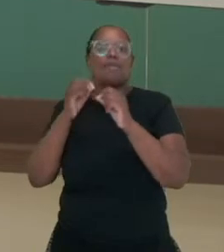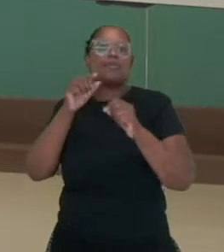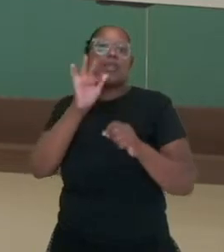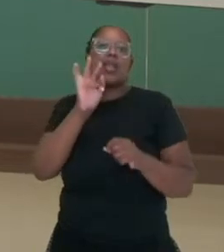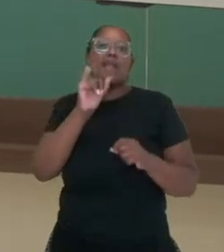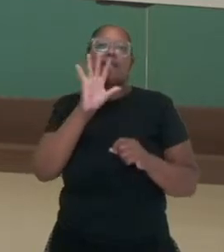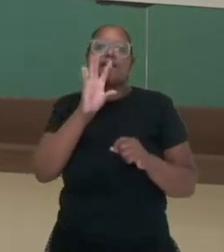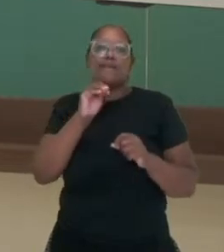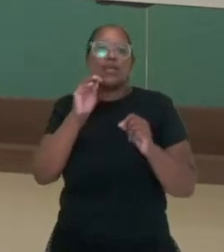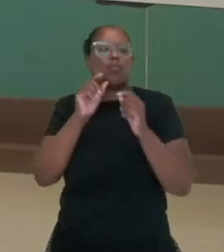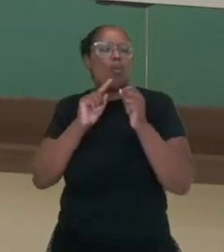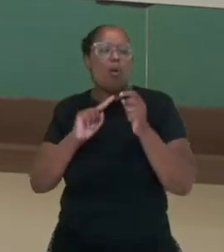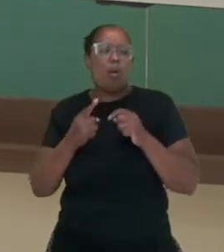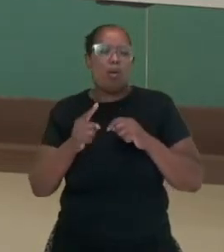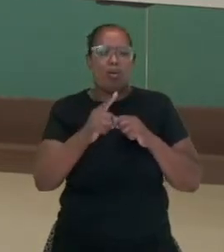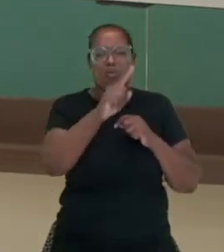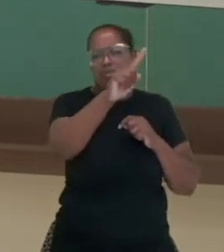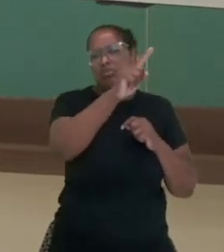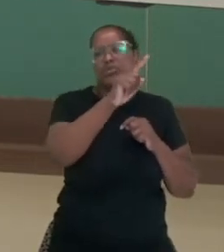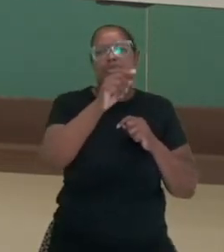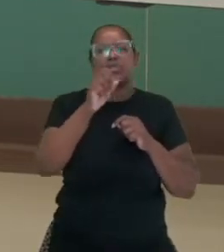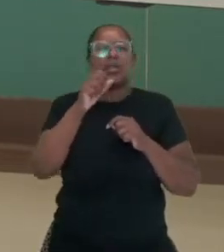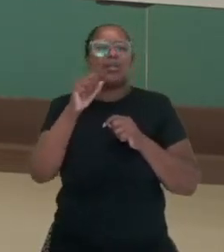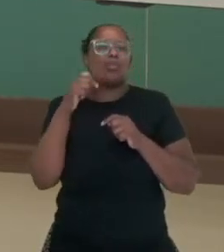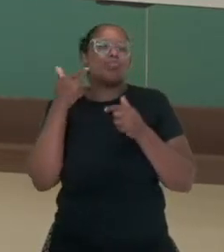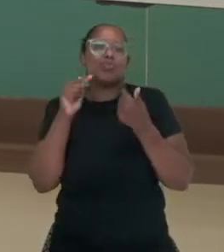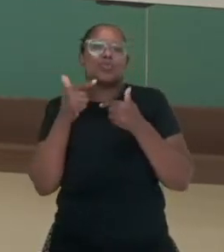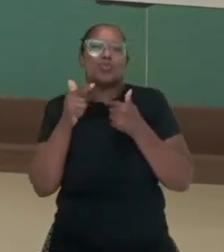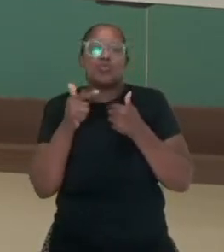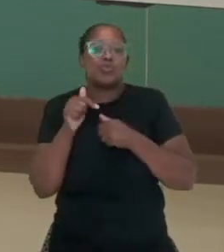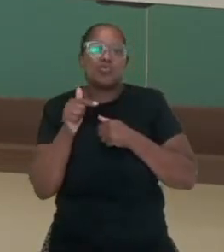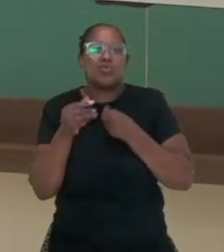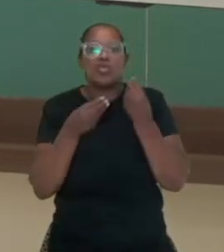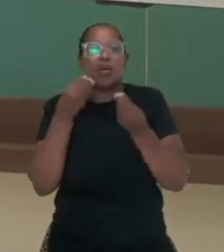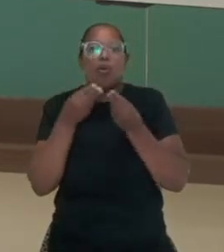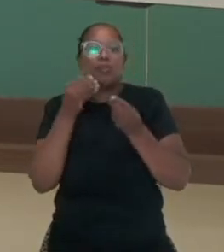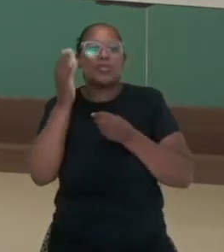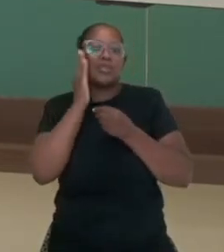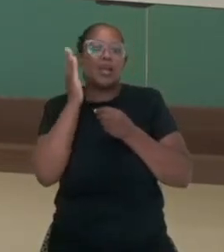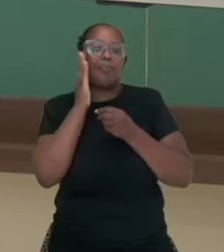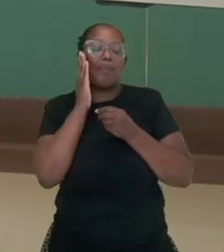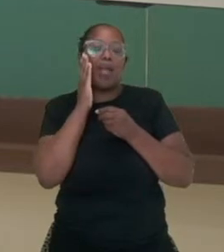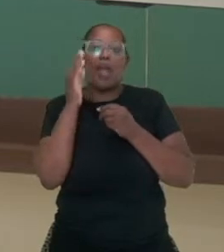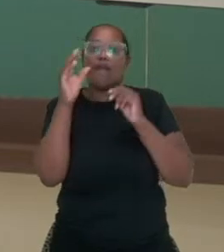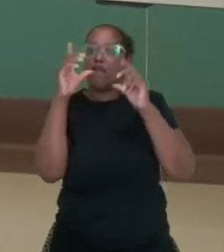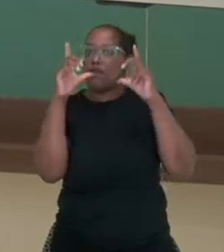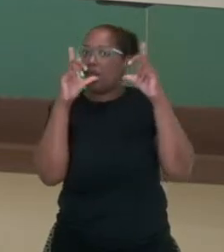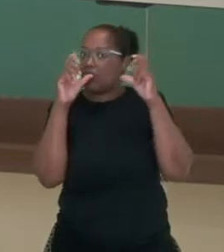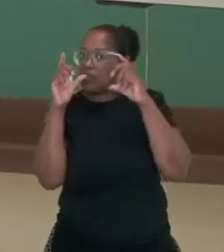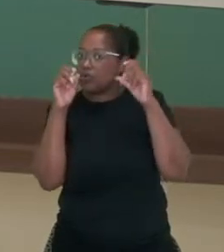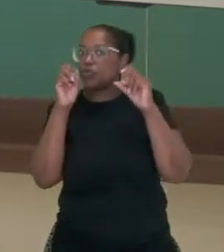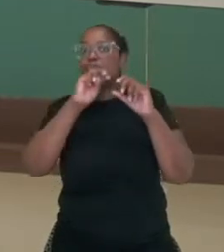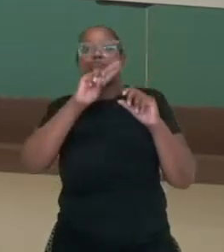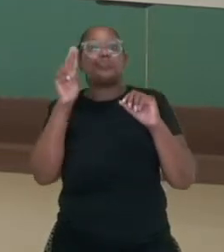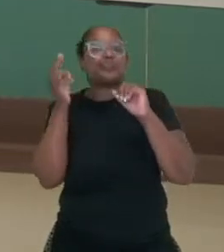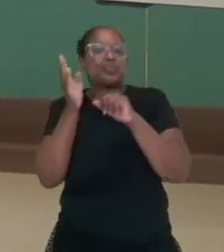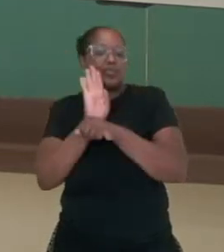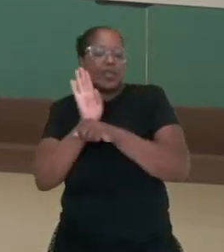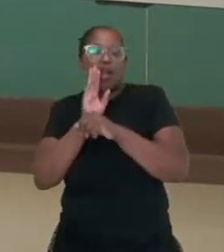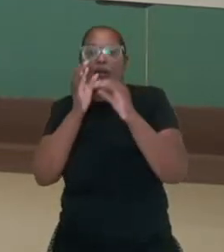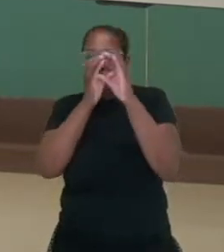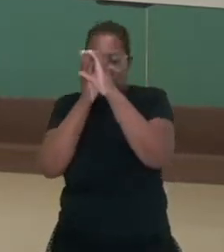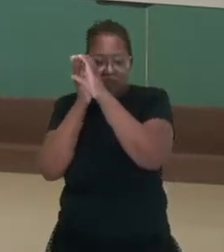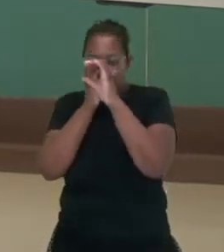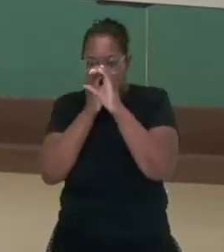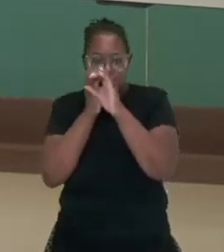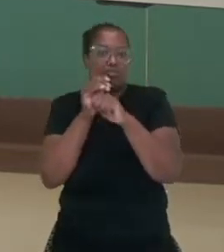até a outra unidade. Não existia transmissão de imagens, a única coisa que você conseguia era conversar